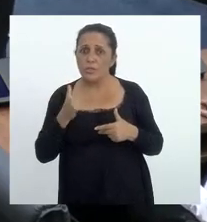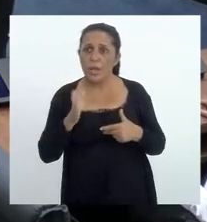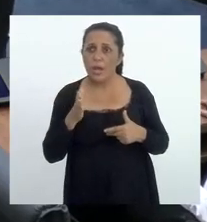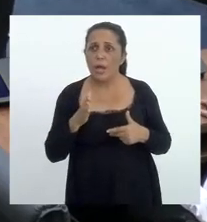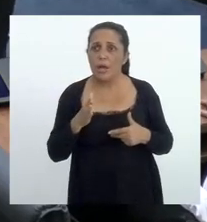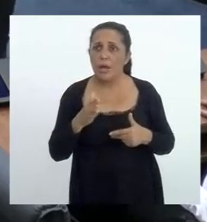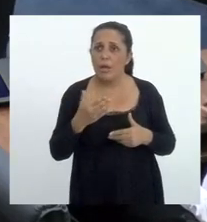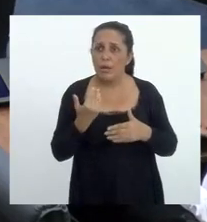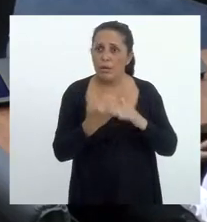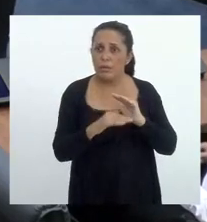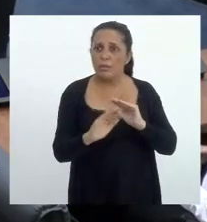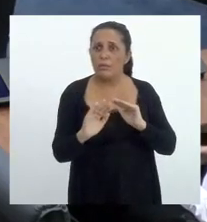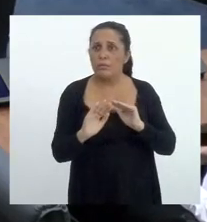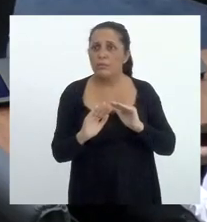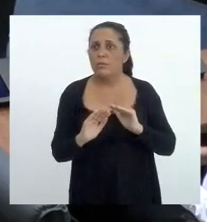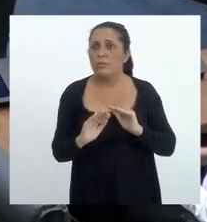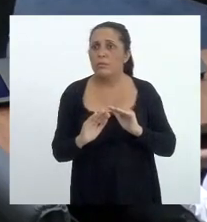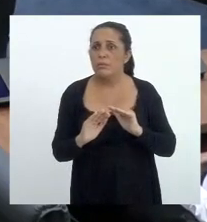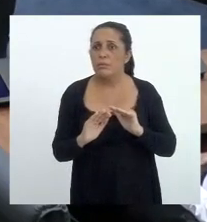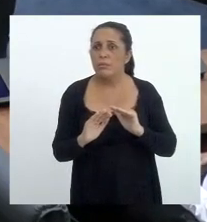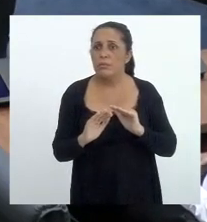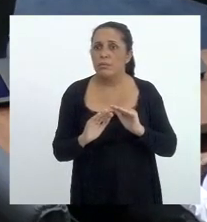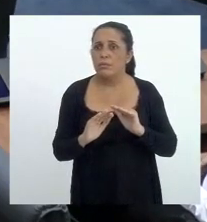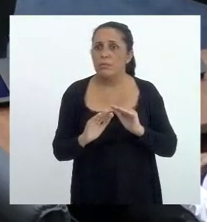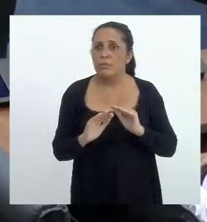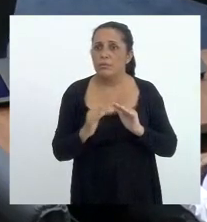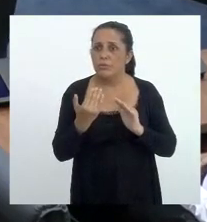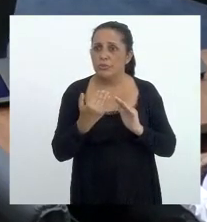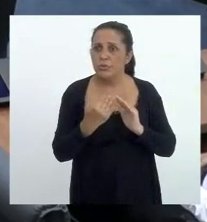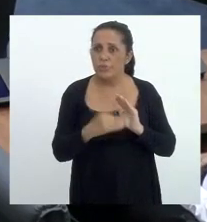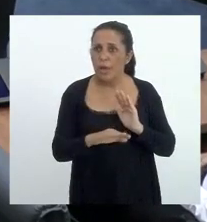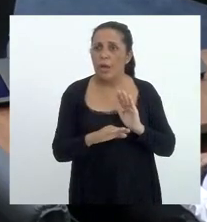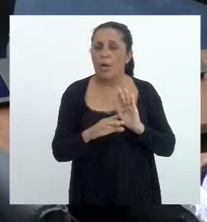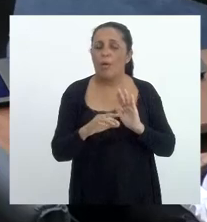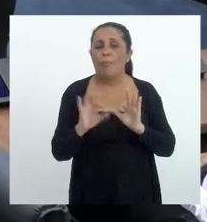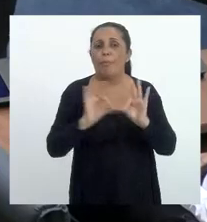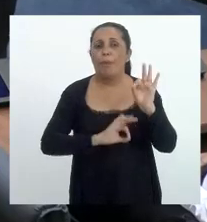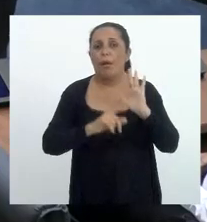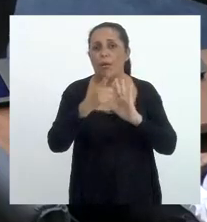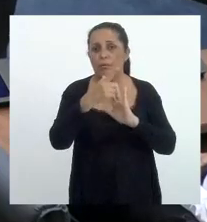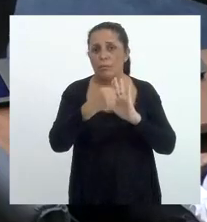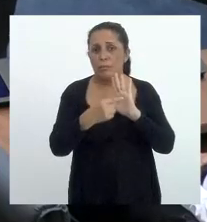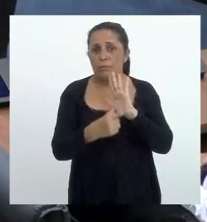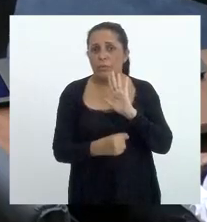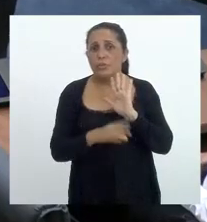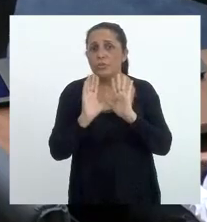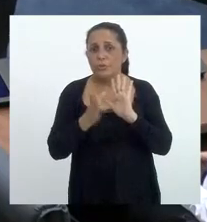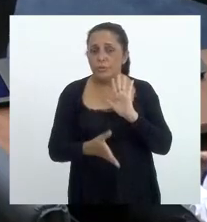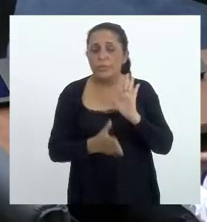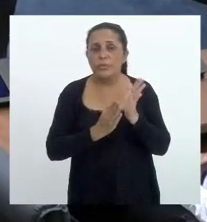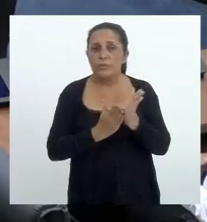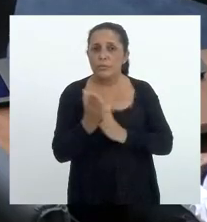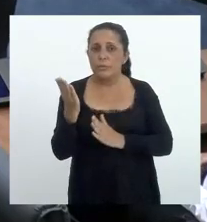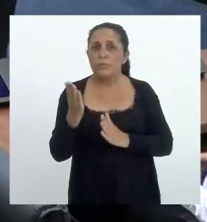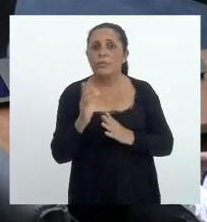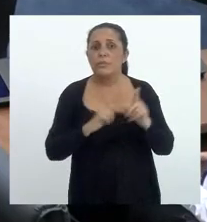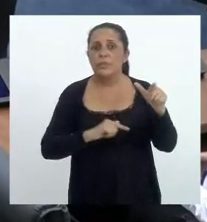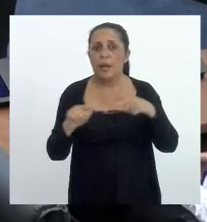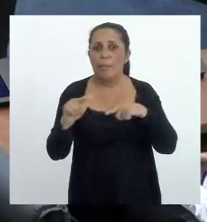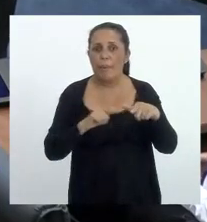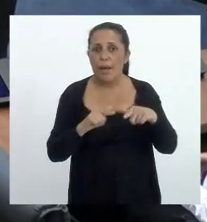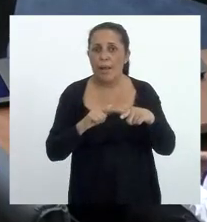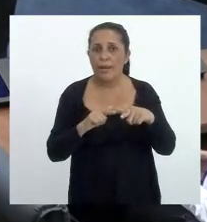foi? A ressalva já foi encaminhada? O plano de ressalva já foi encaminhado e basicamente ele trabalha em